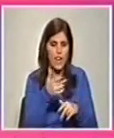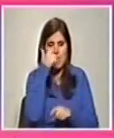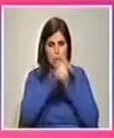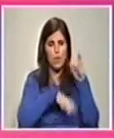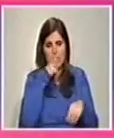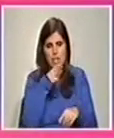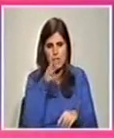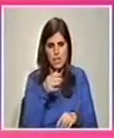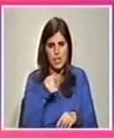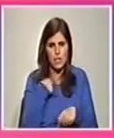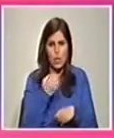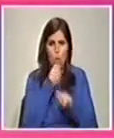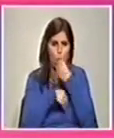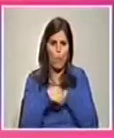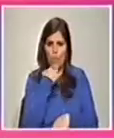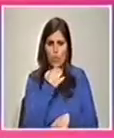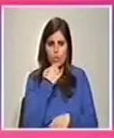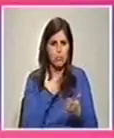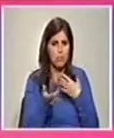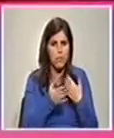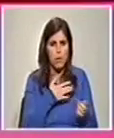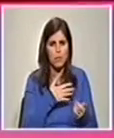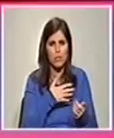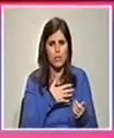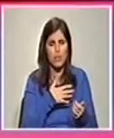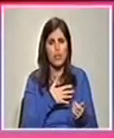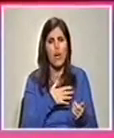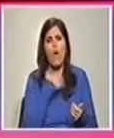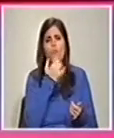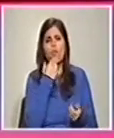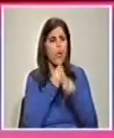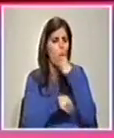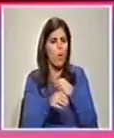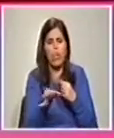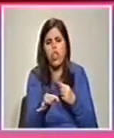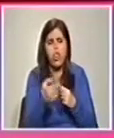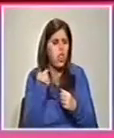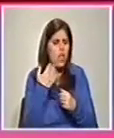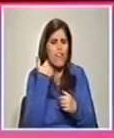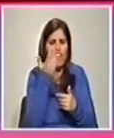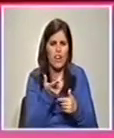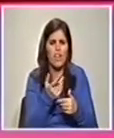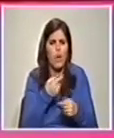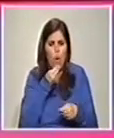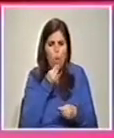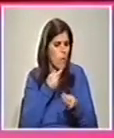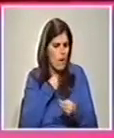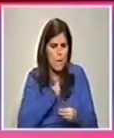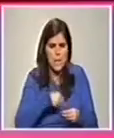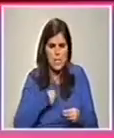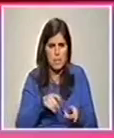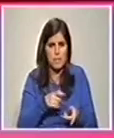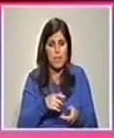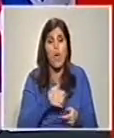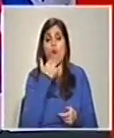eu consumo fruta, não me importo consumir fruta que não tenho o calibre certo, que os supermercados rejeitam, eu consumo-a, ela é igualmente nutritiva. Há um conceito de fruta feia,